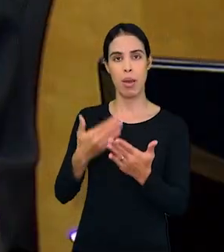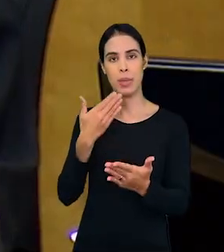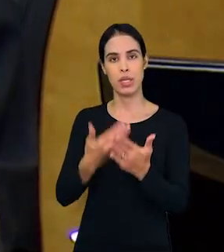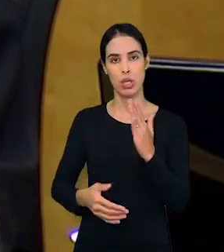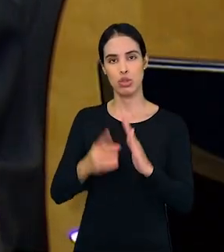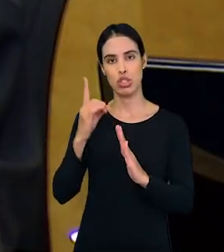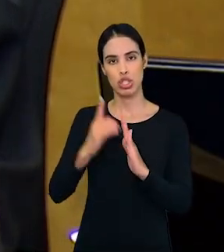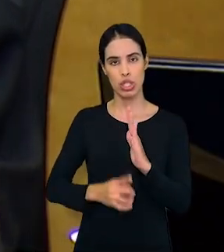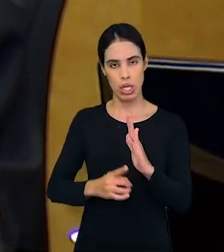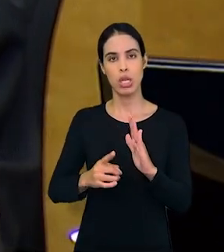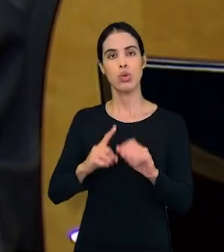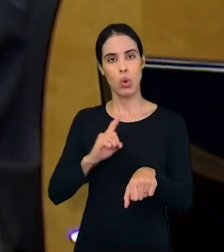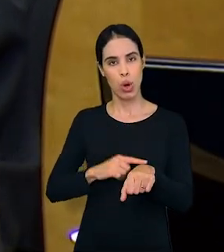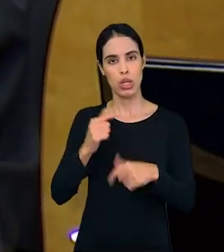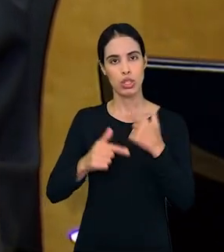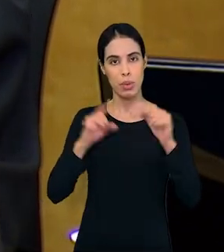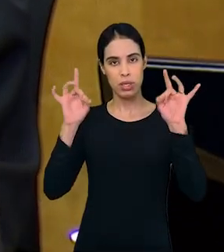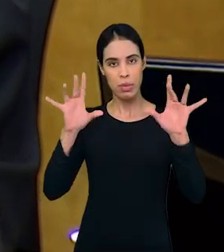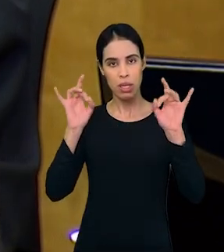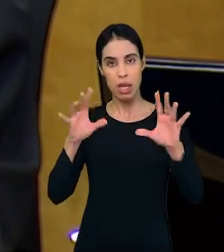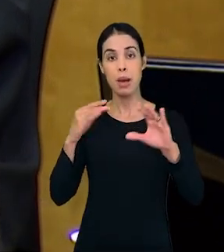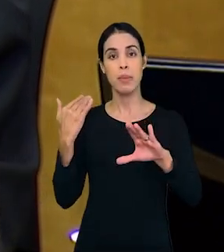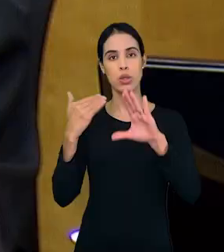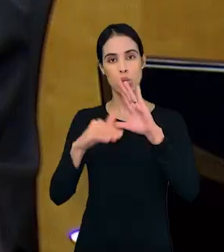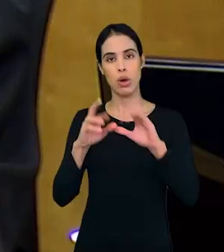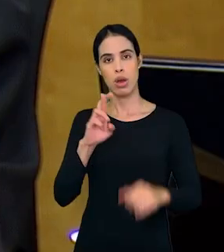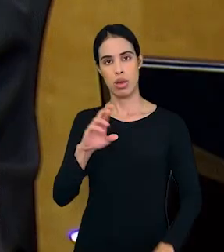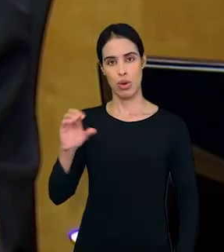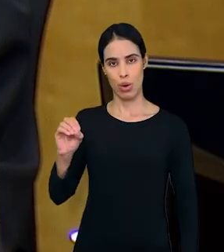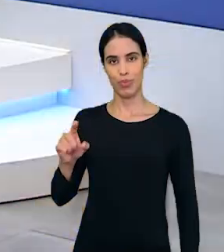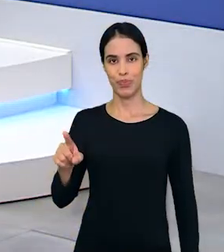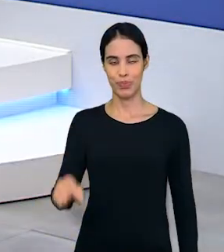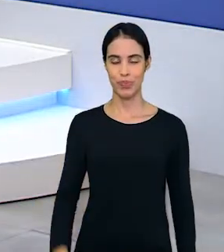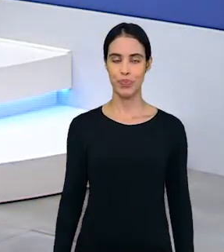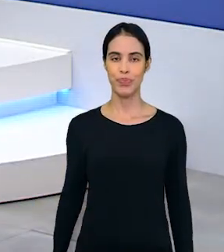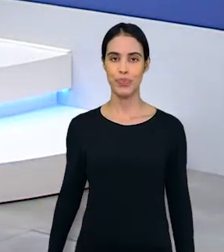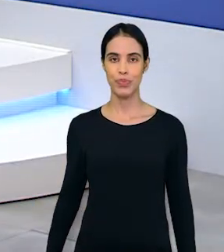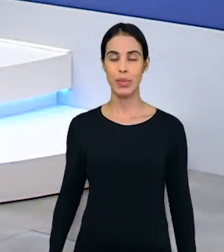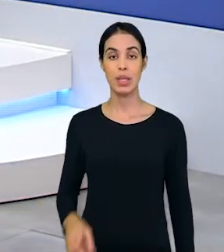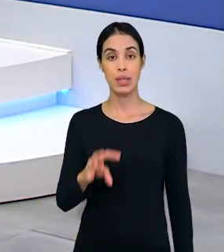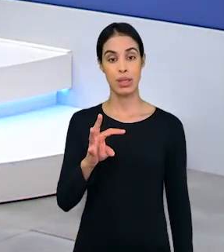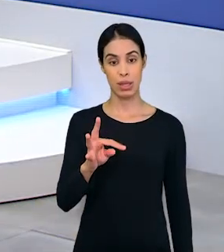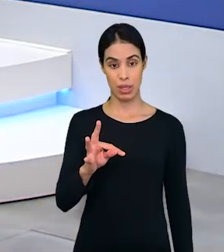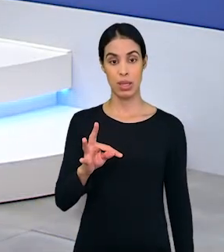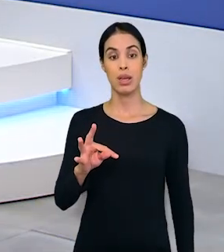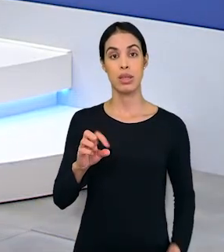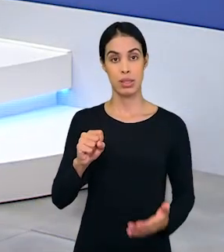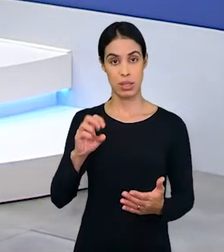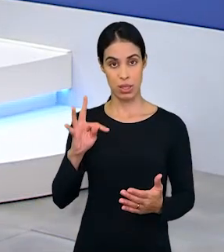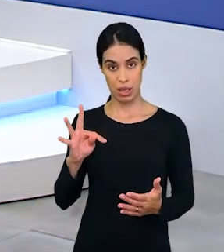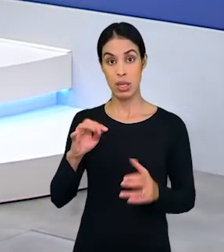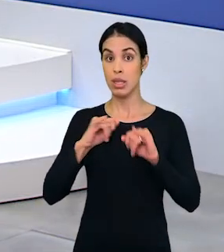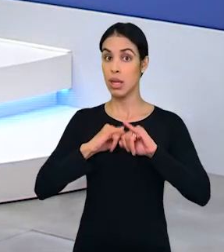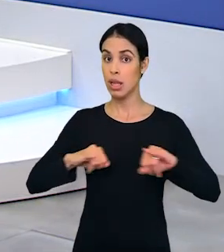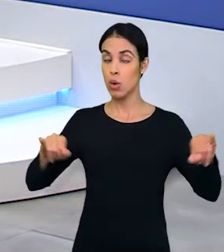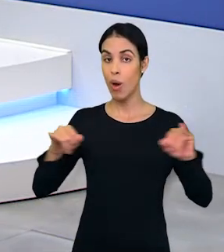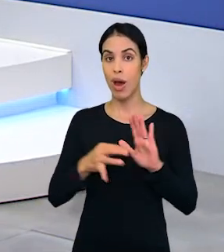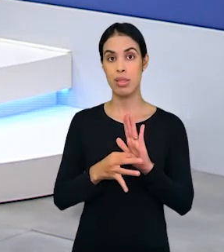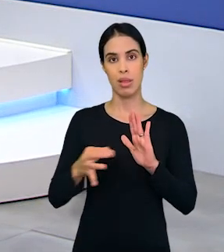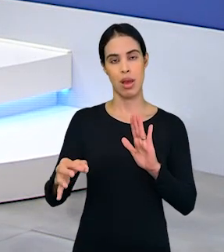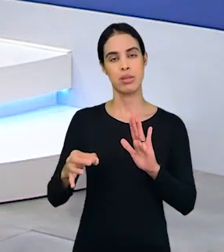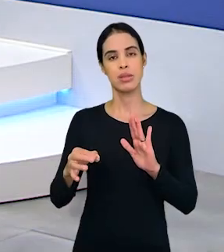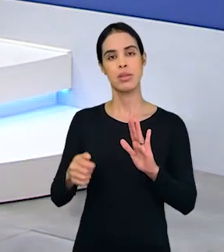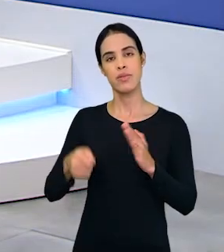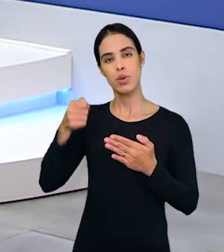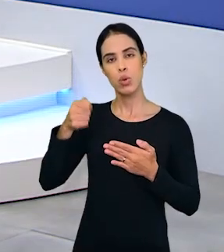jornada especial. Ela entrou com recurso extraordinário. O Tribunal Superior do Trabalho declarou superada a tese